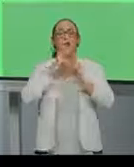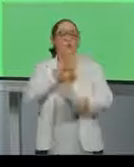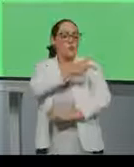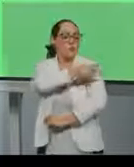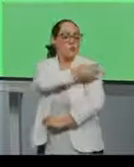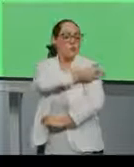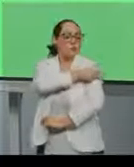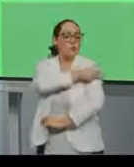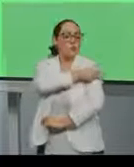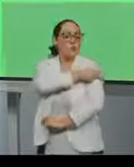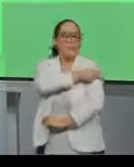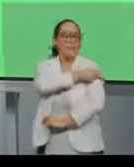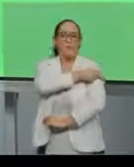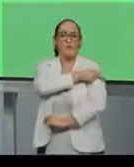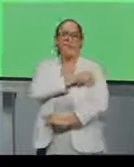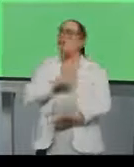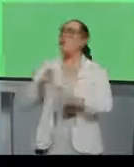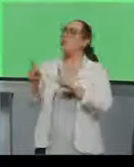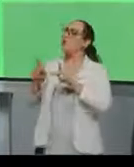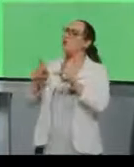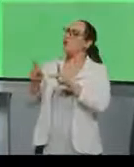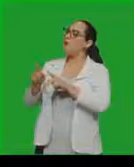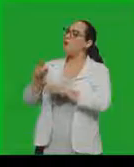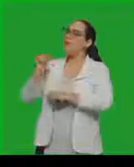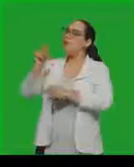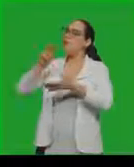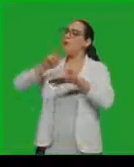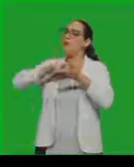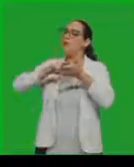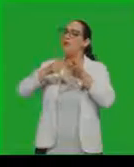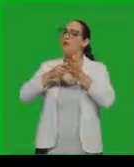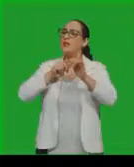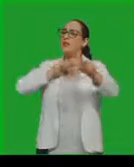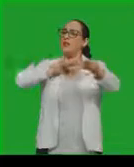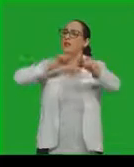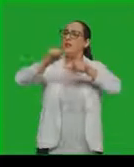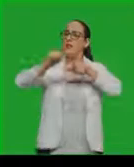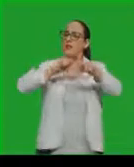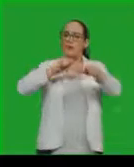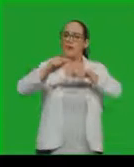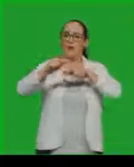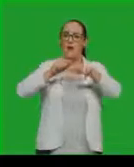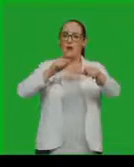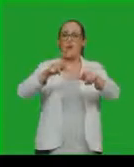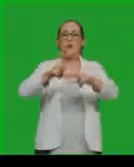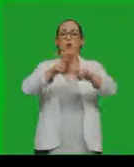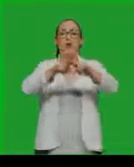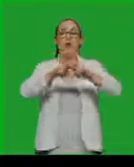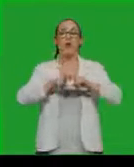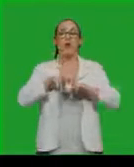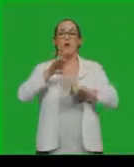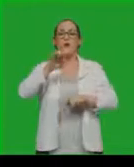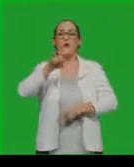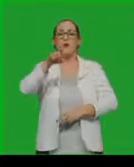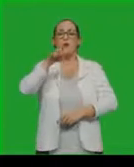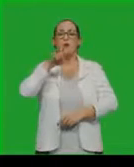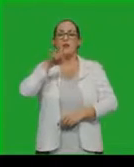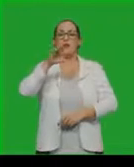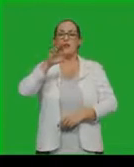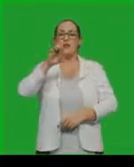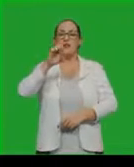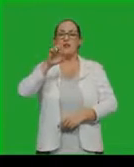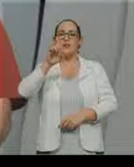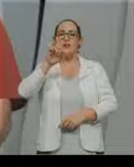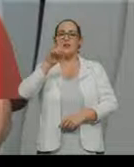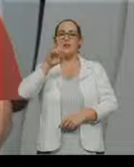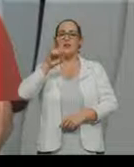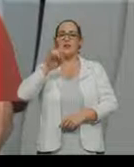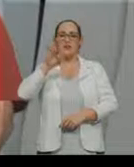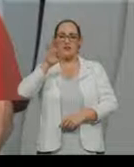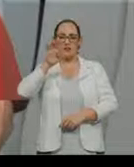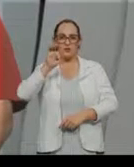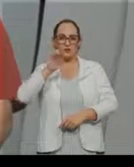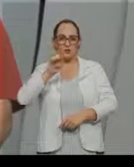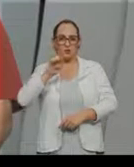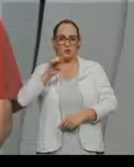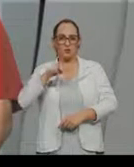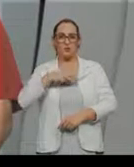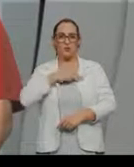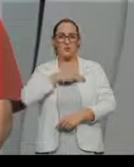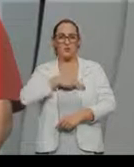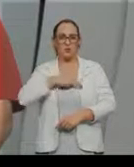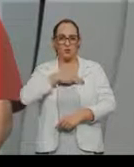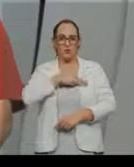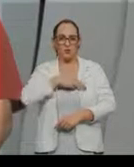ano. Professor Clédson, o que significa trabalhar por excedentes nas missões? Entender as